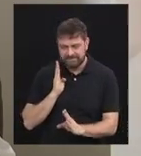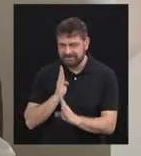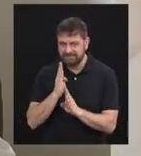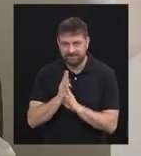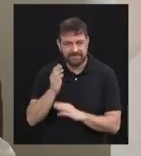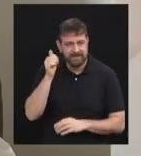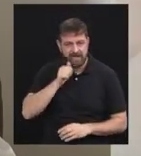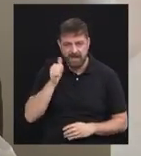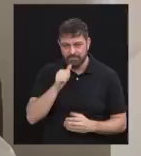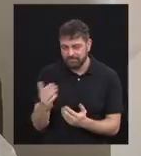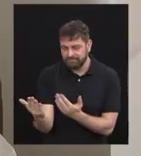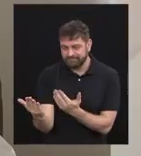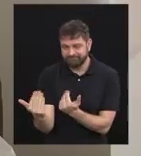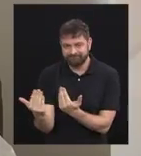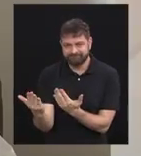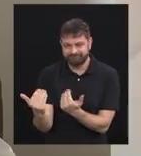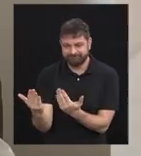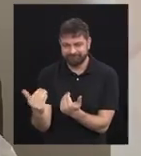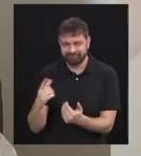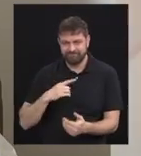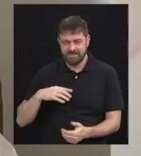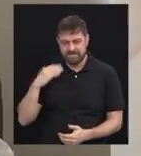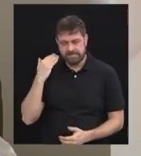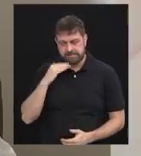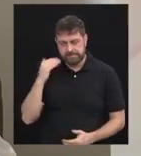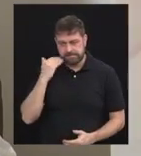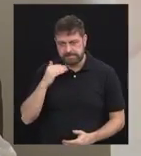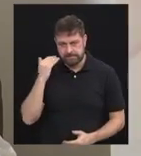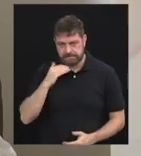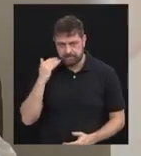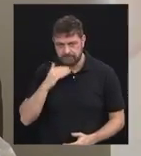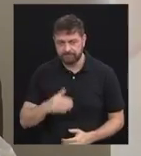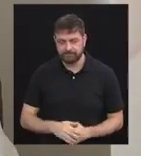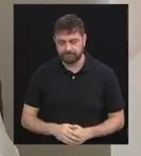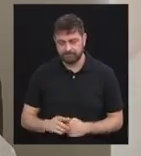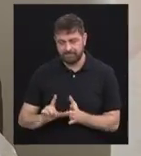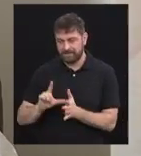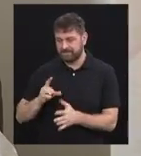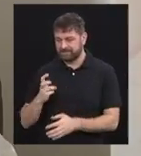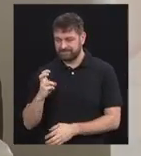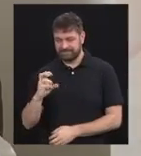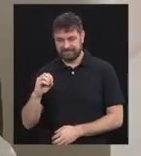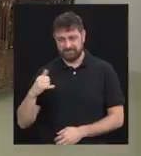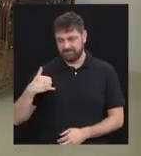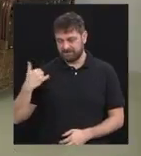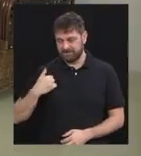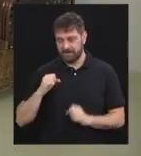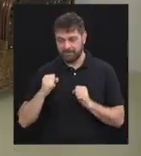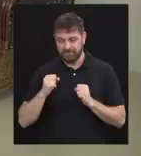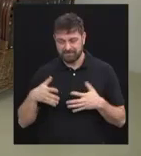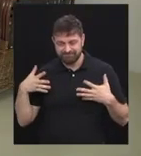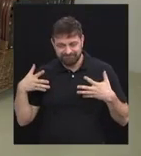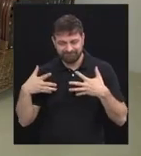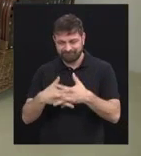para mulheres com idade, ainda em pré-menopausa, com idade menor dos 50 anos, que ele pode dar